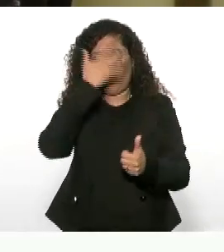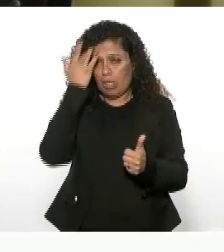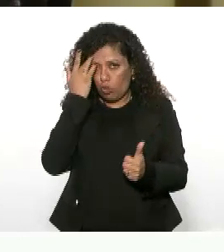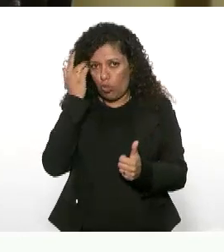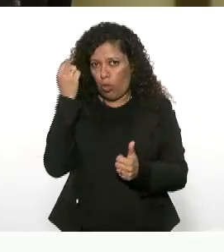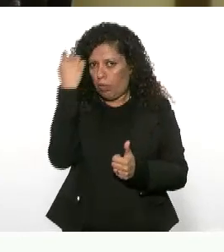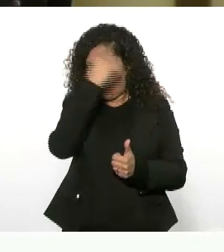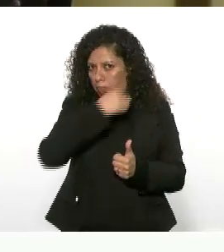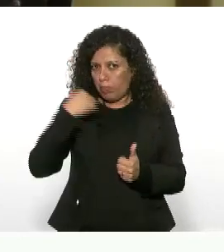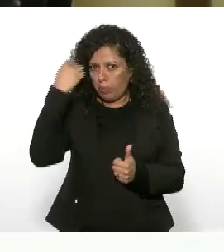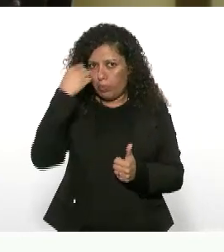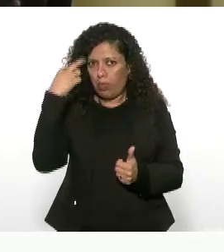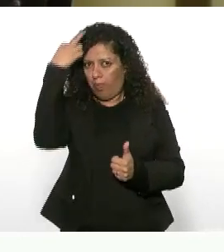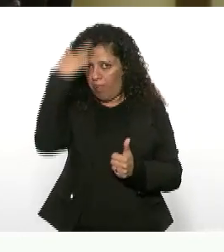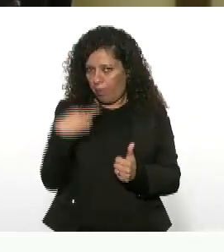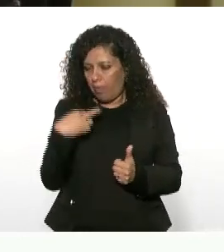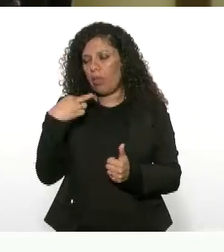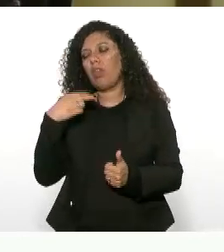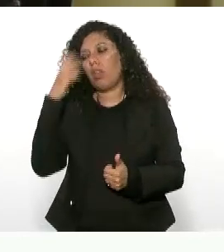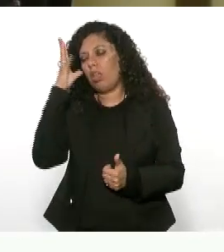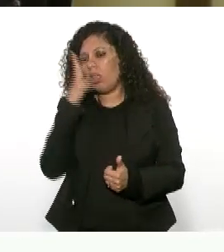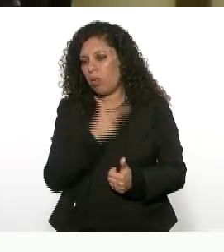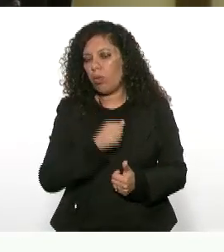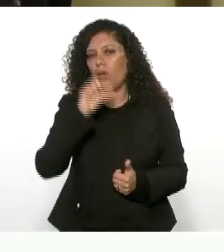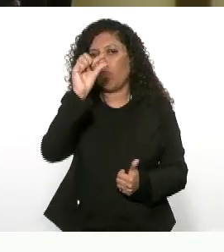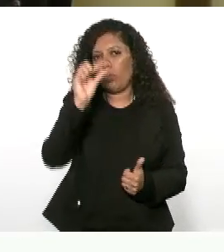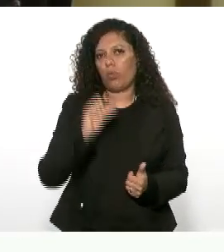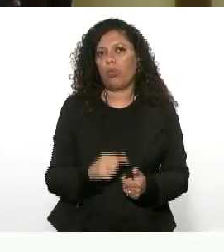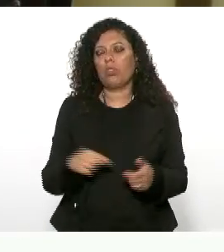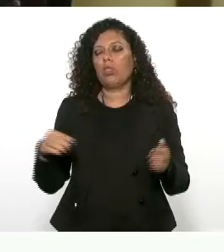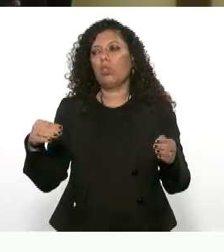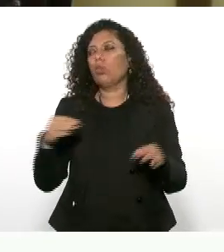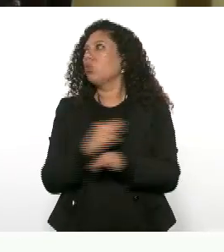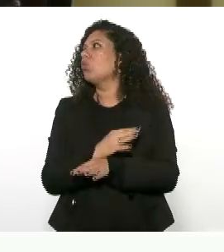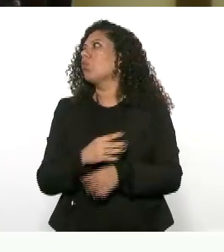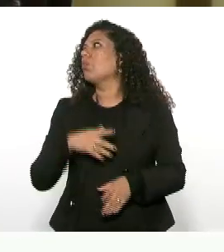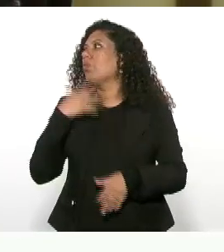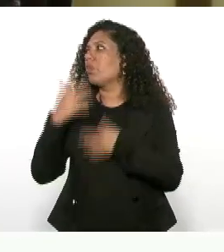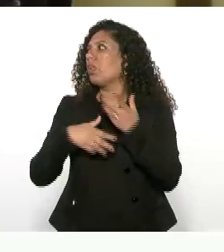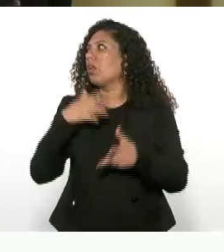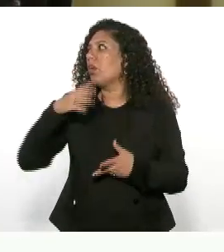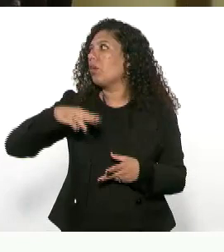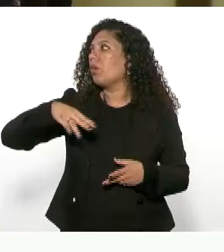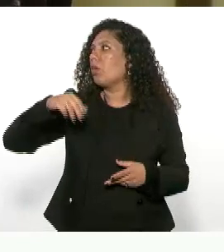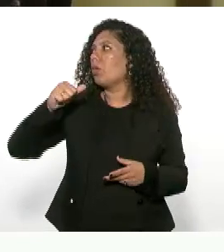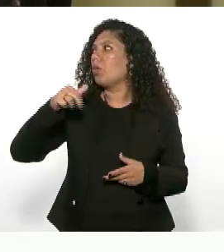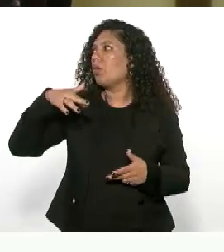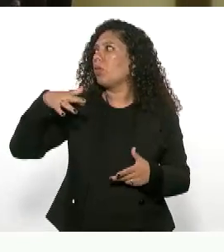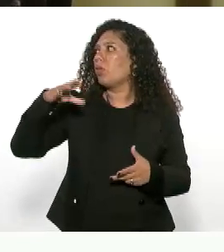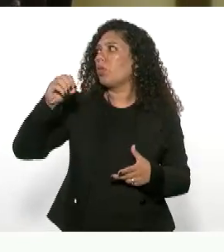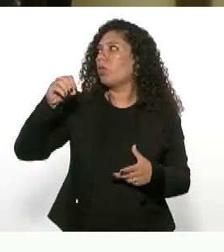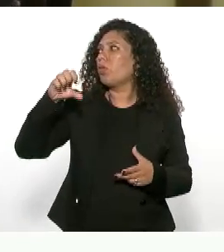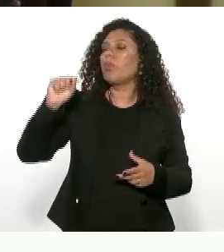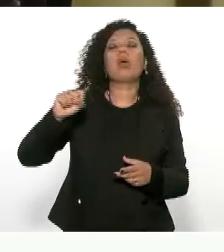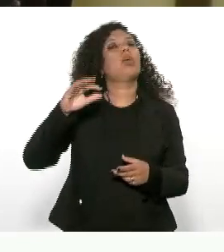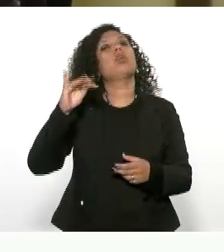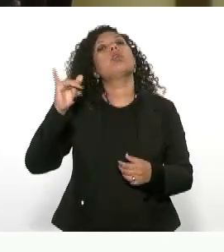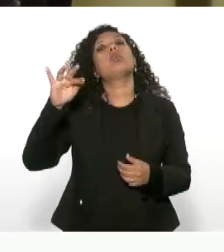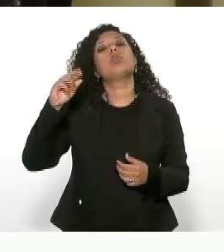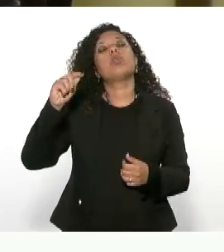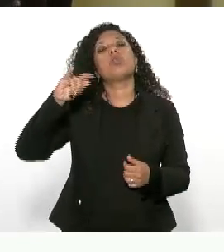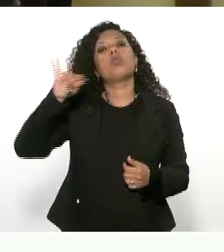Ministério Público para acompanhamento. E, última coisa, Marcos Firjan, um dos pontos que eu acho que